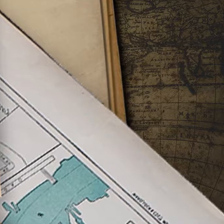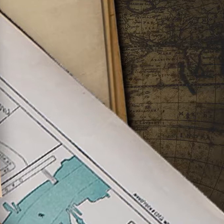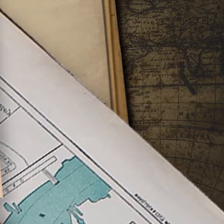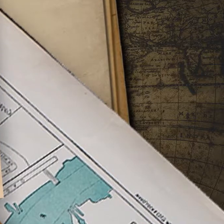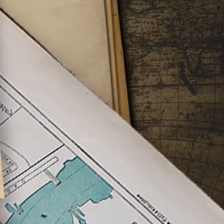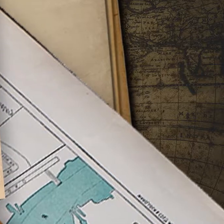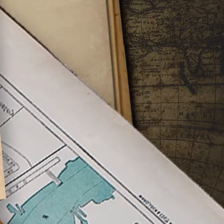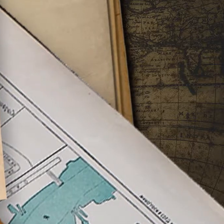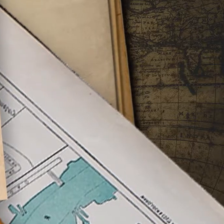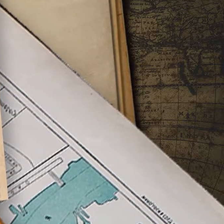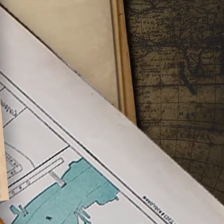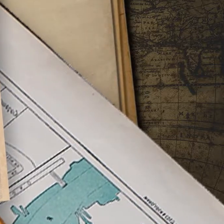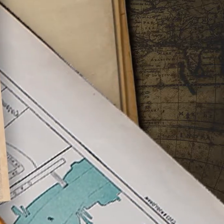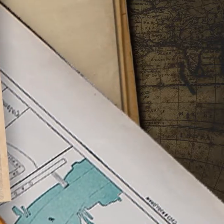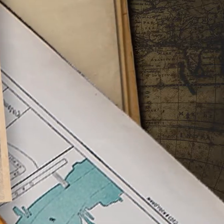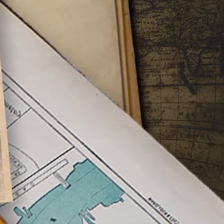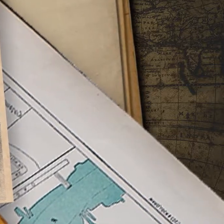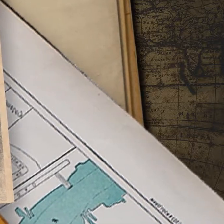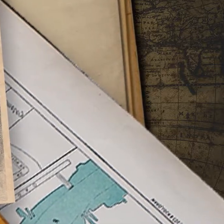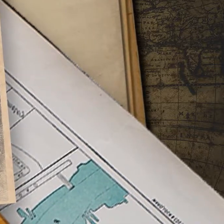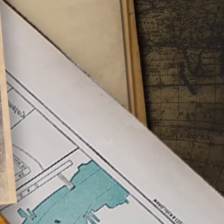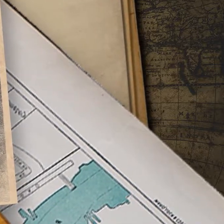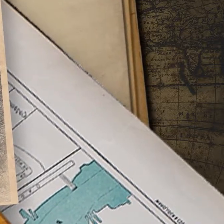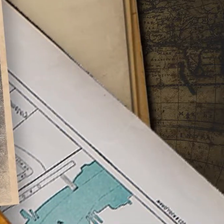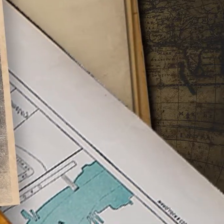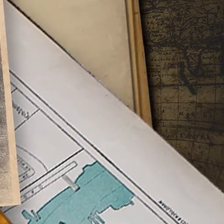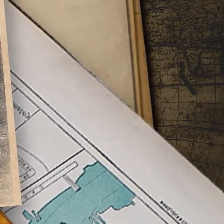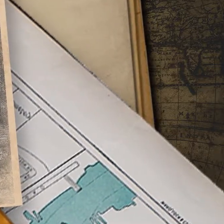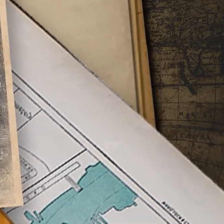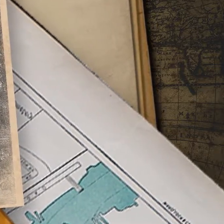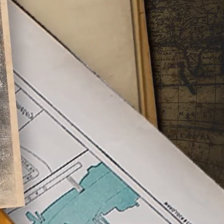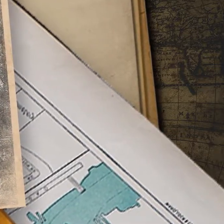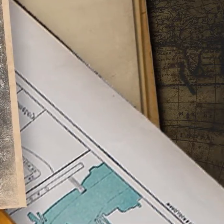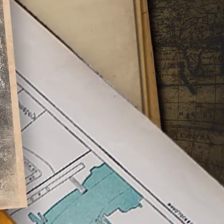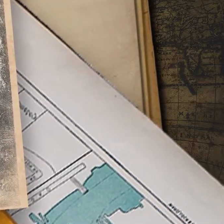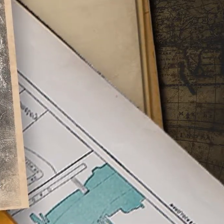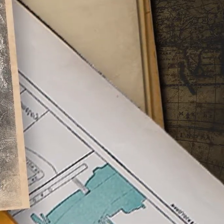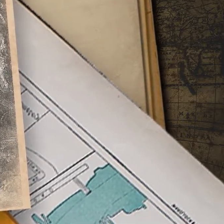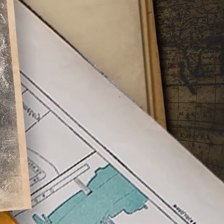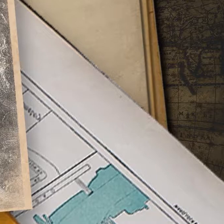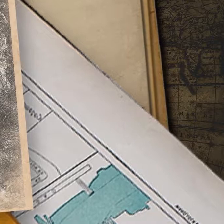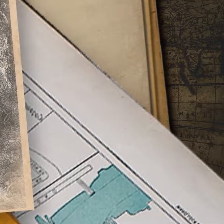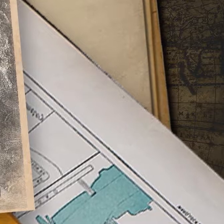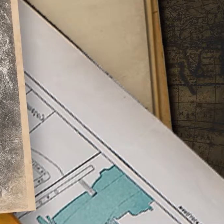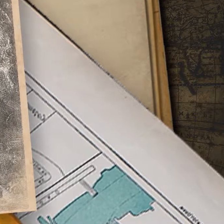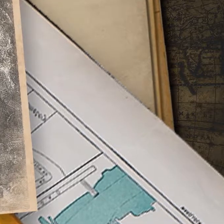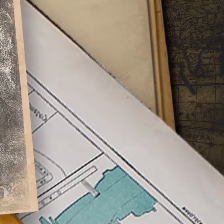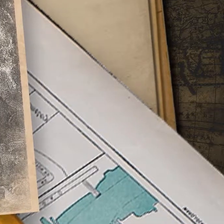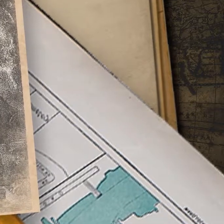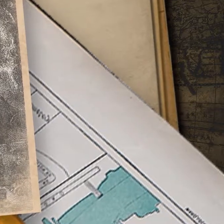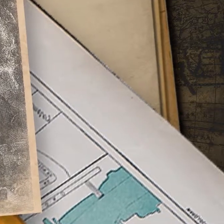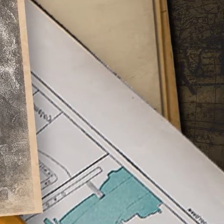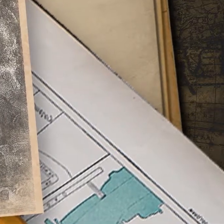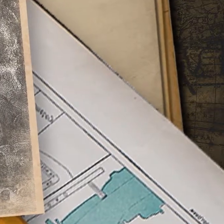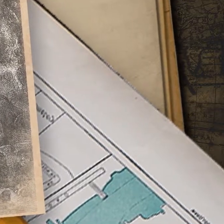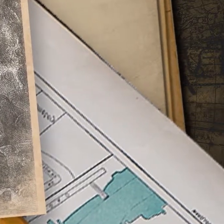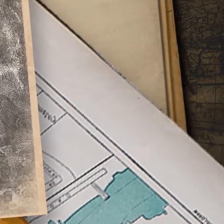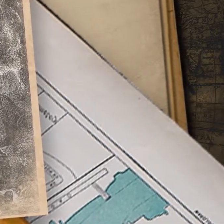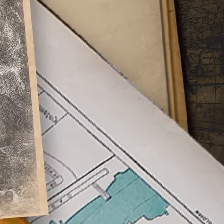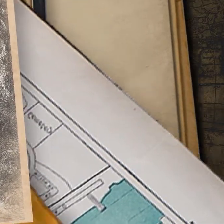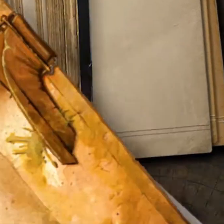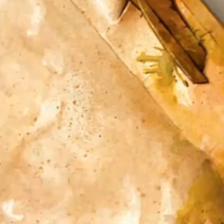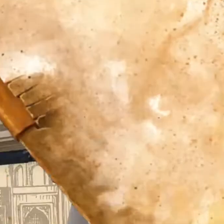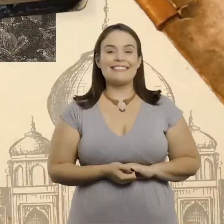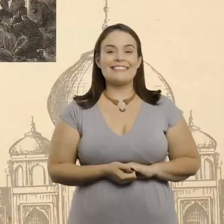sobre seu ombro direito. À frente deles estão vários fanáticos religiosos que erguem os braços em gestos de